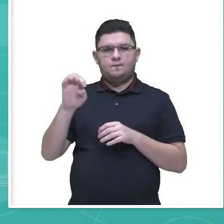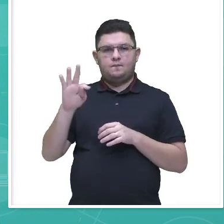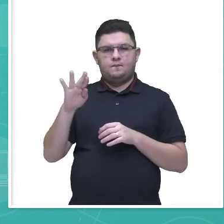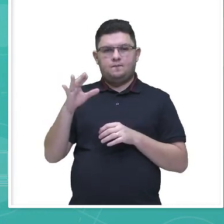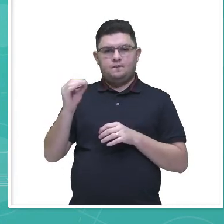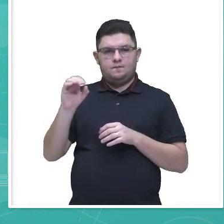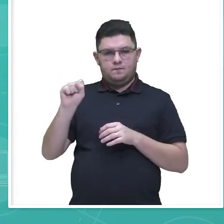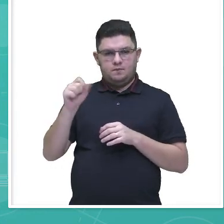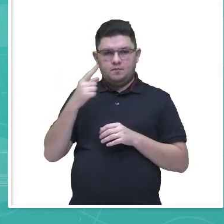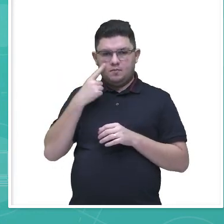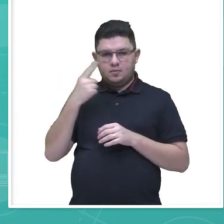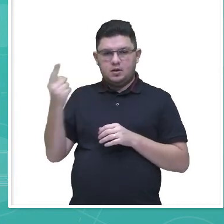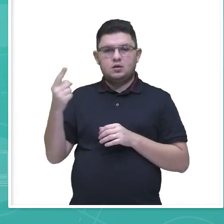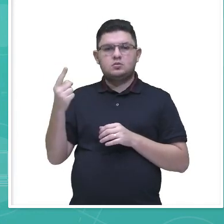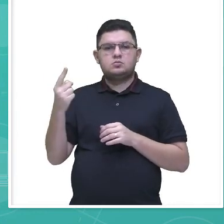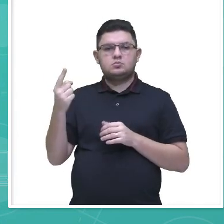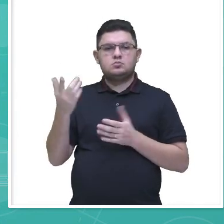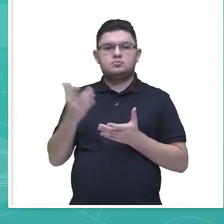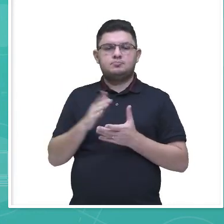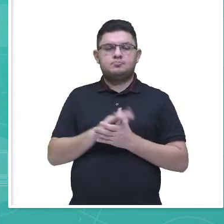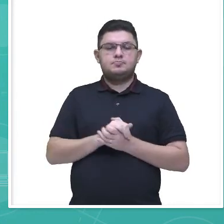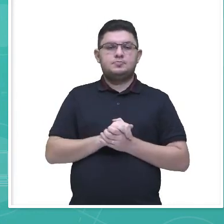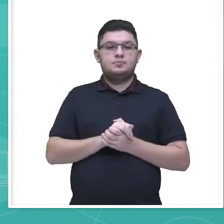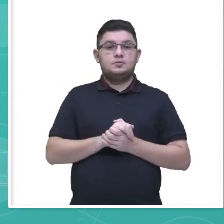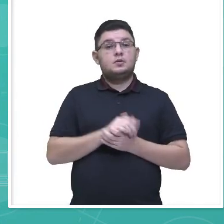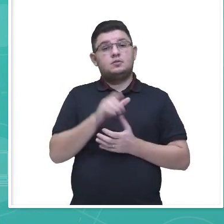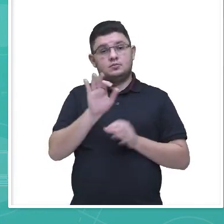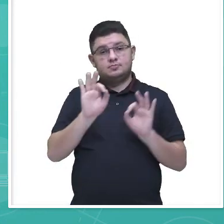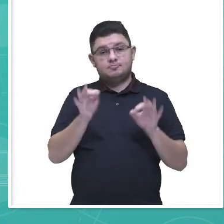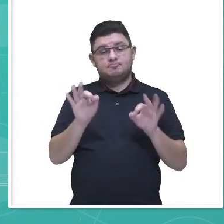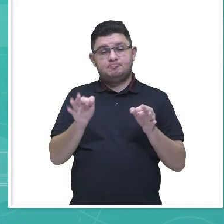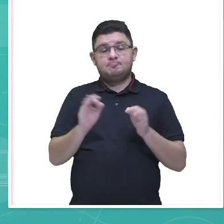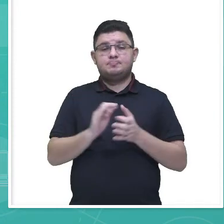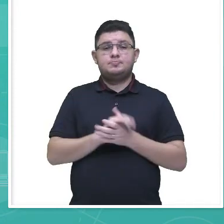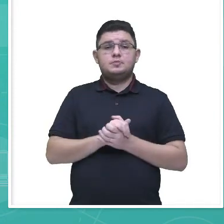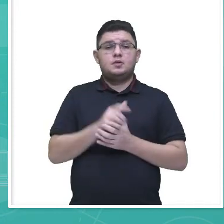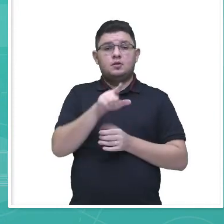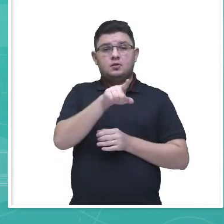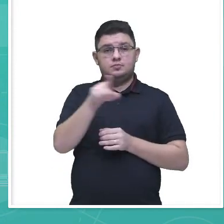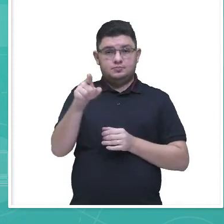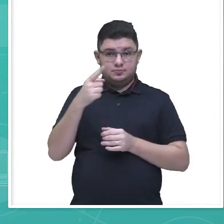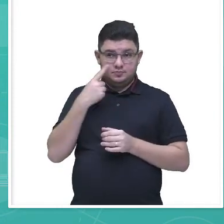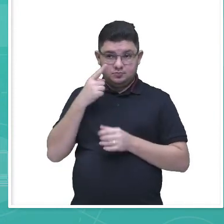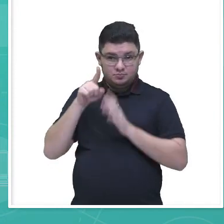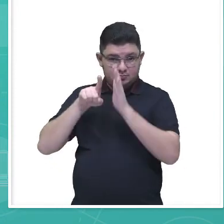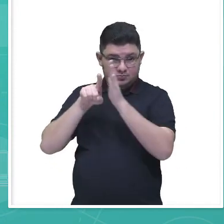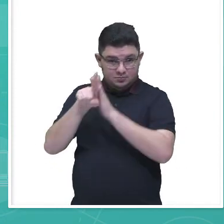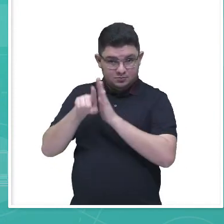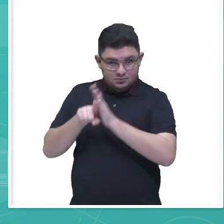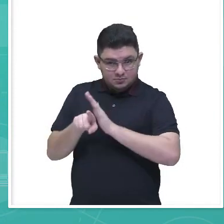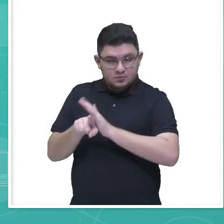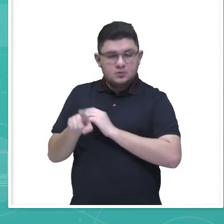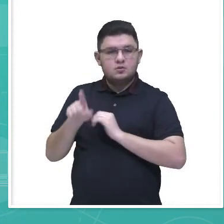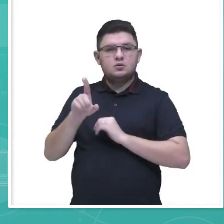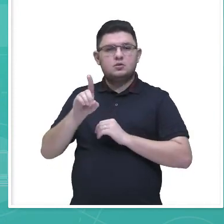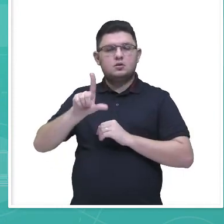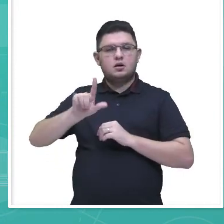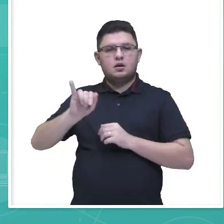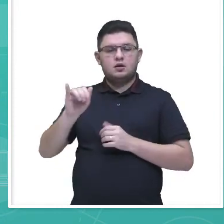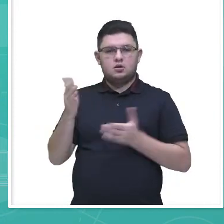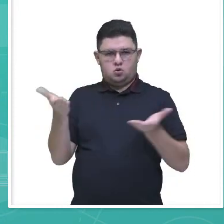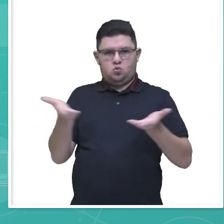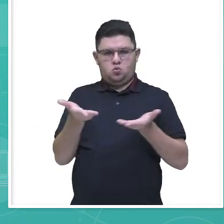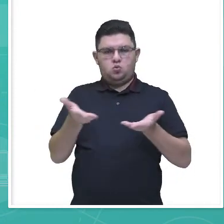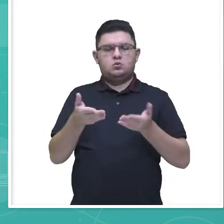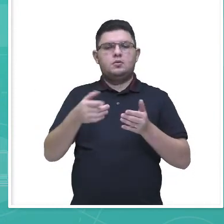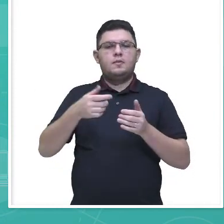medalhas dos seus alunos, certo? Muito bem. Então, essas foram as nossas questões da nossa DLI de hoje, a